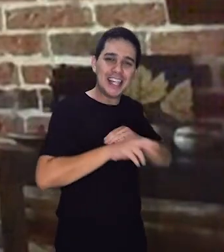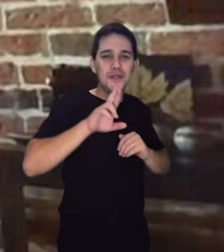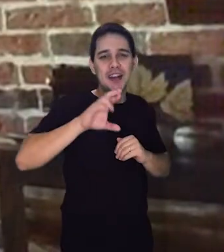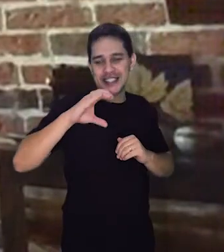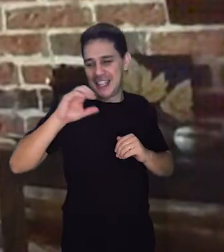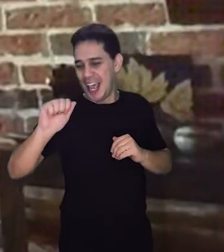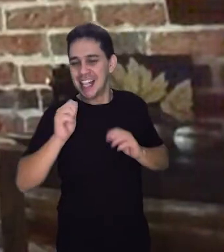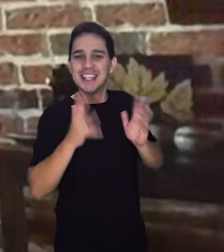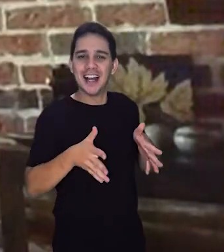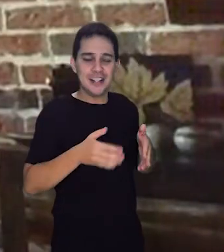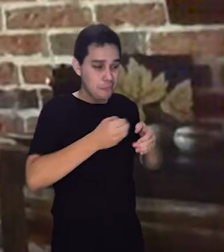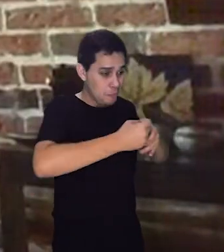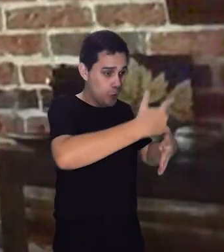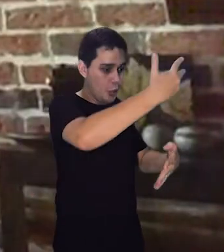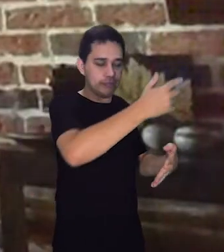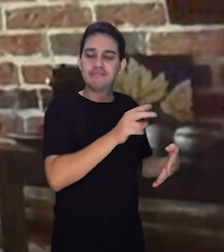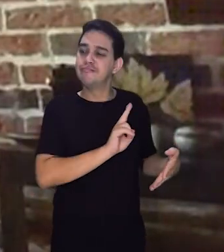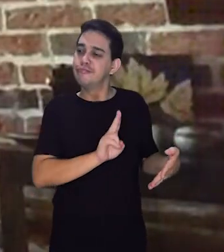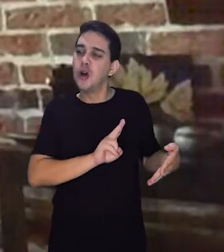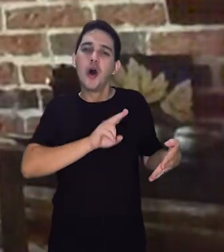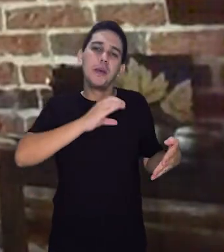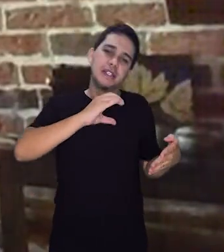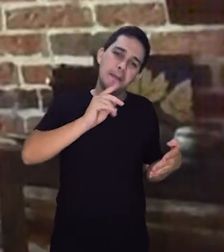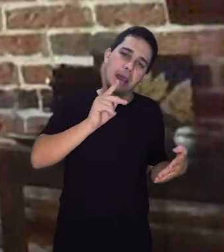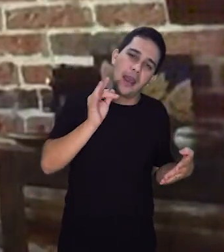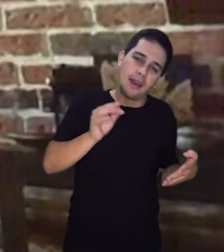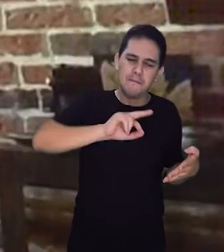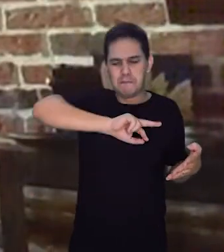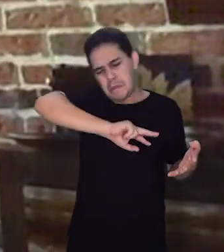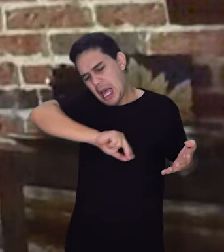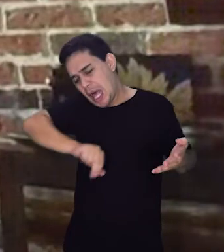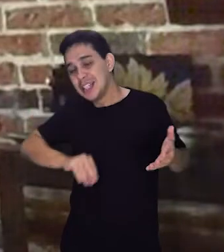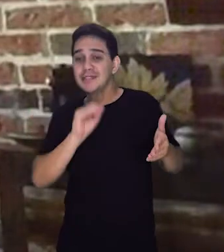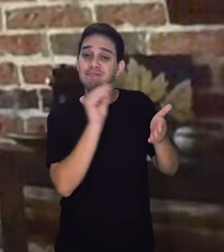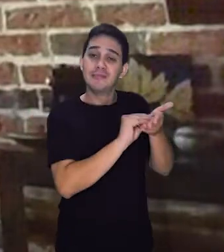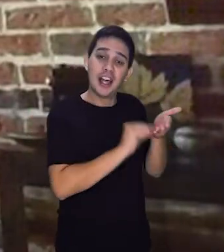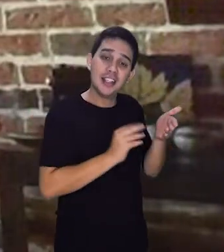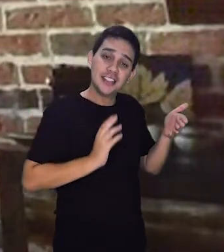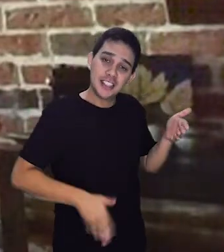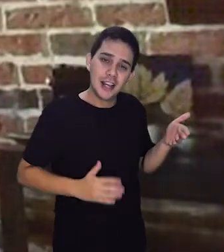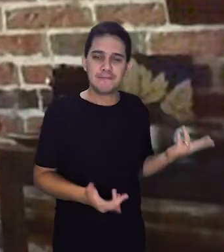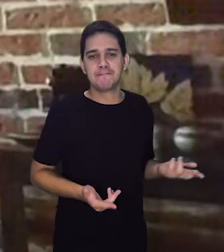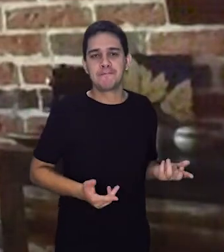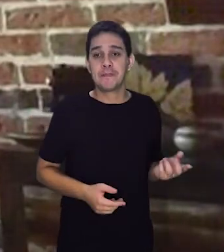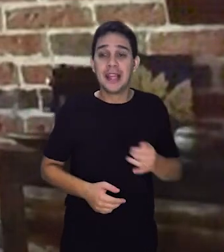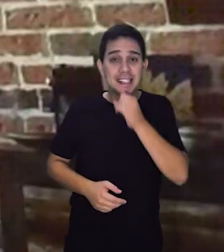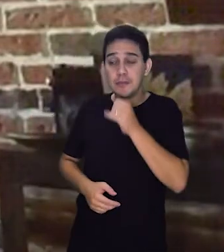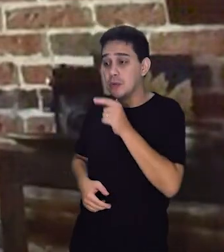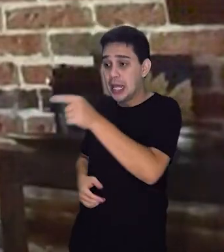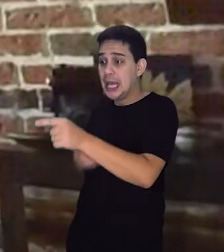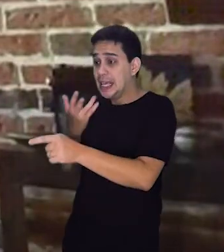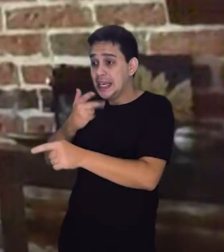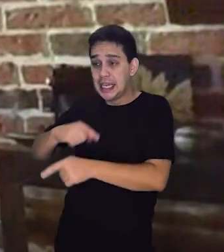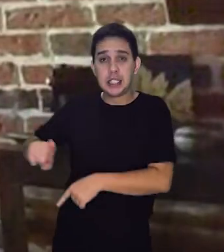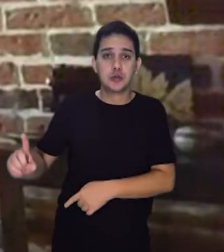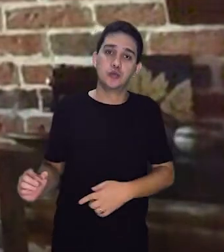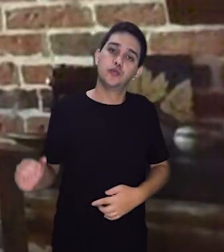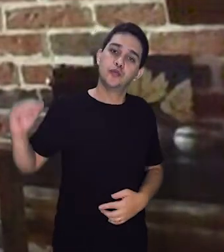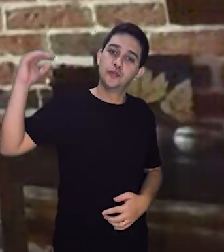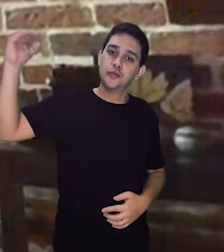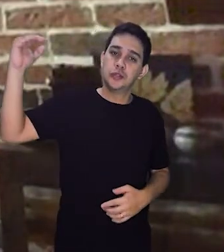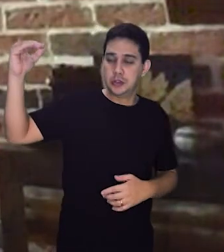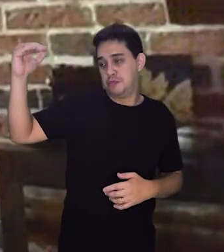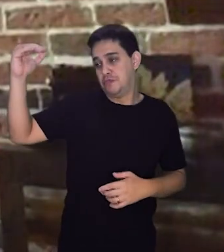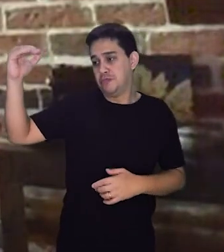para o Conselho Tutelar, mas também para os promotores de justiça. Então, se ele precisar entrar com uma ação judicial, por exemplo, ele já está com toda